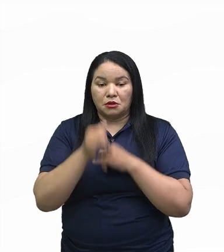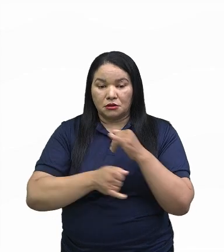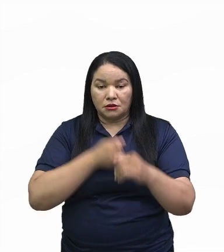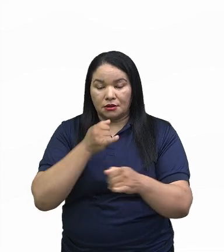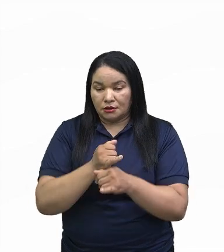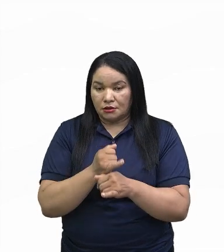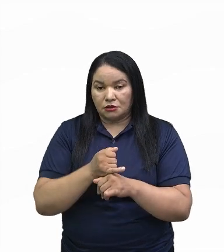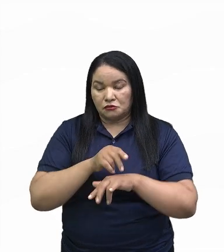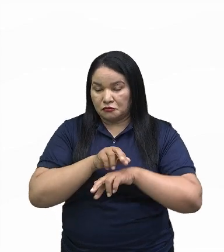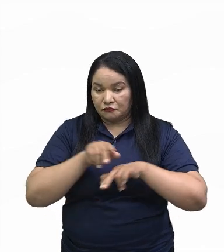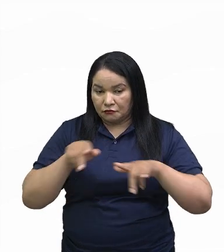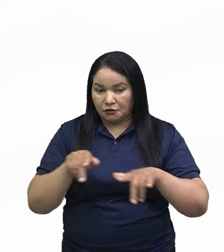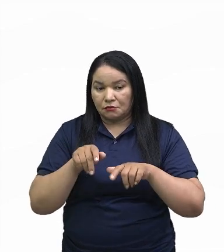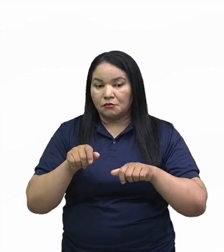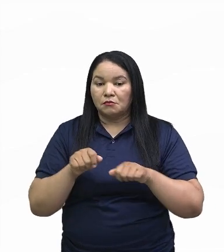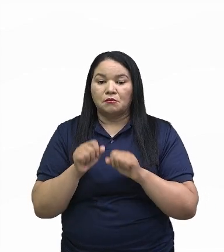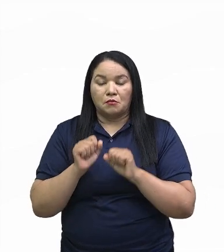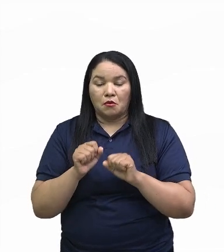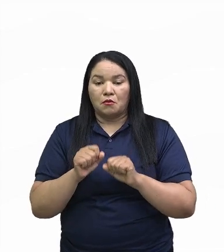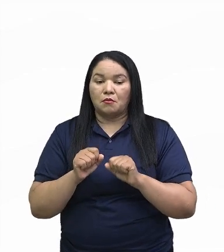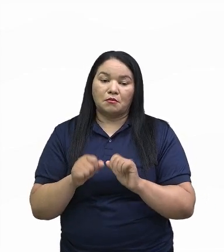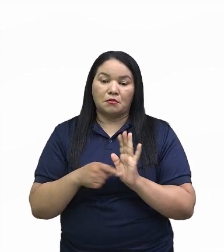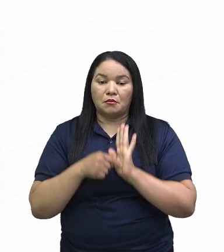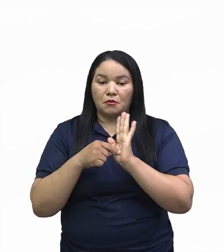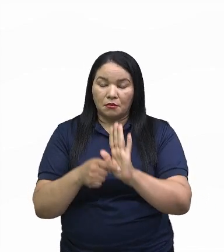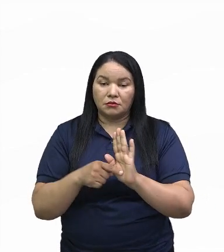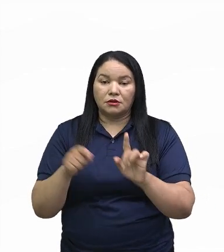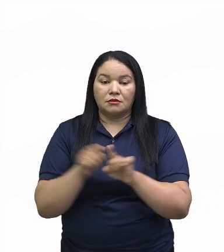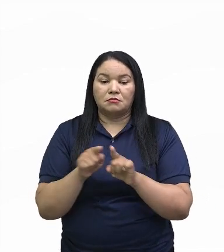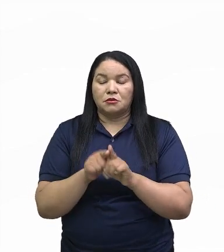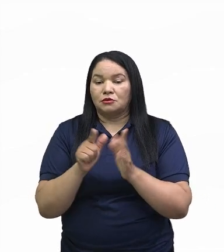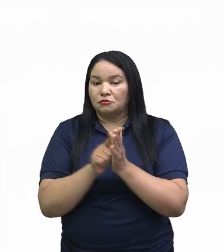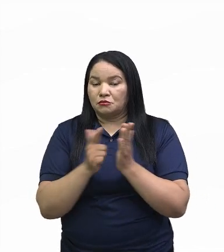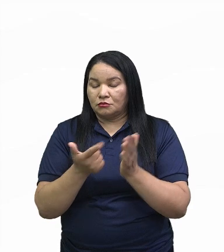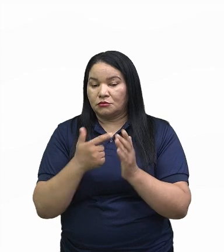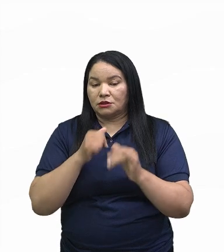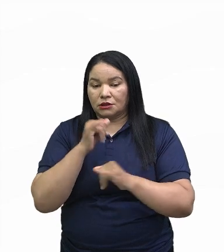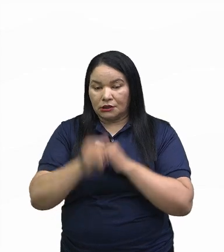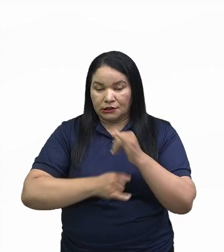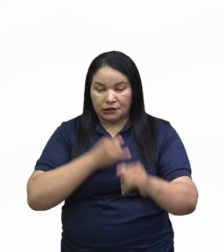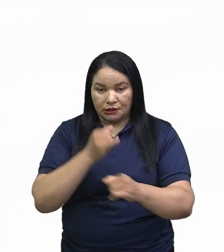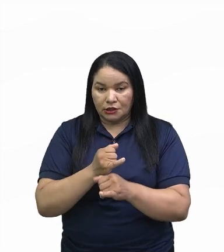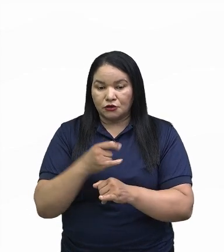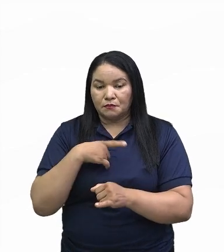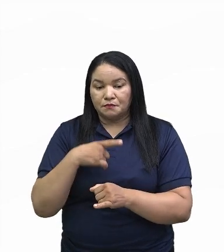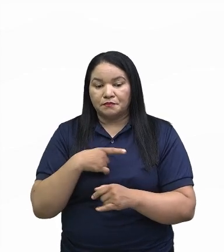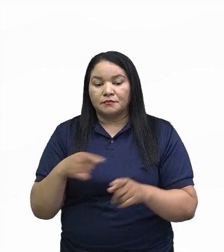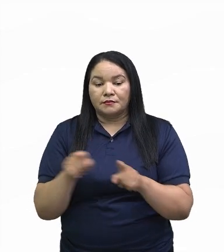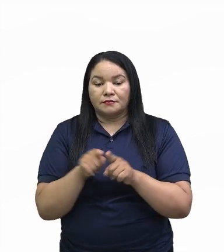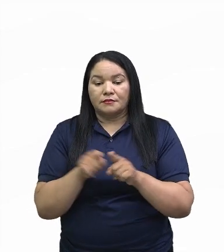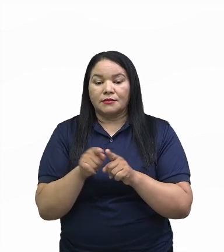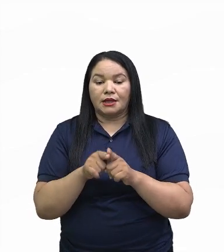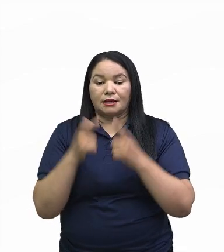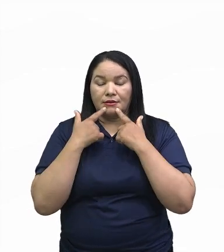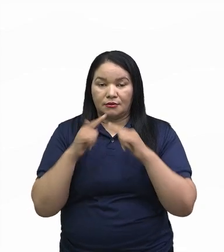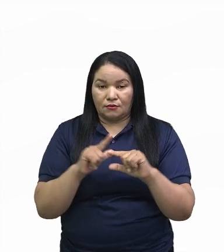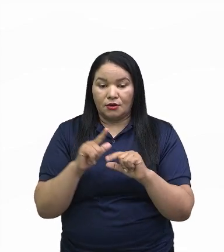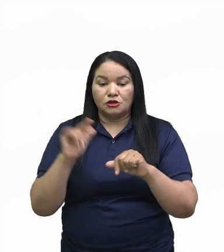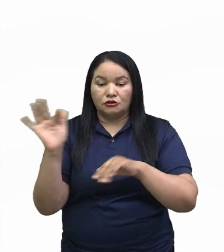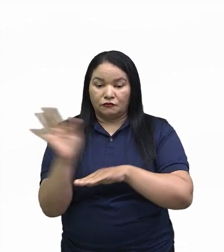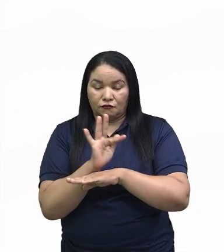Tem vários jornais já pela internet. Ele possui uma linguagem